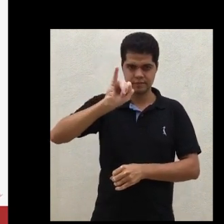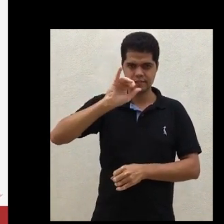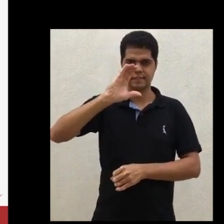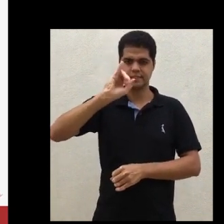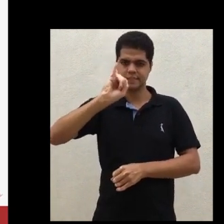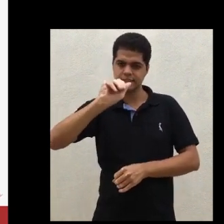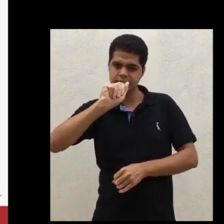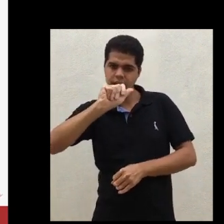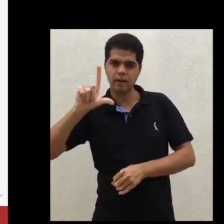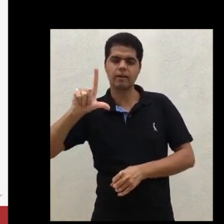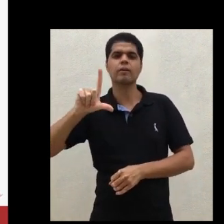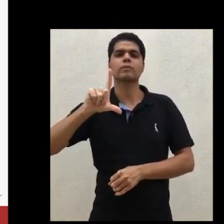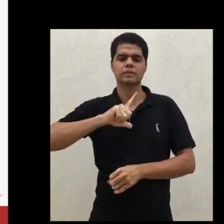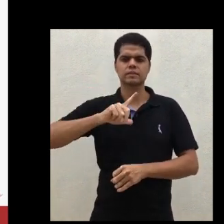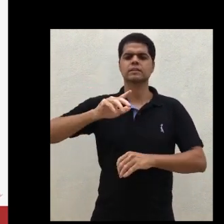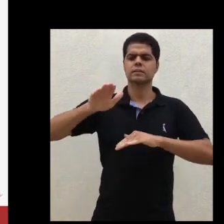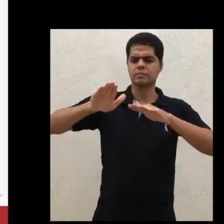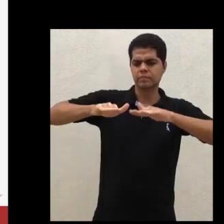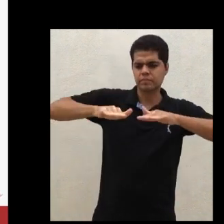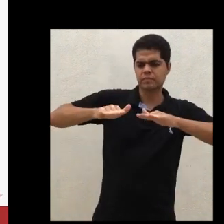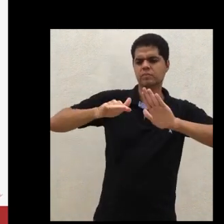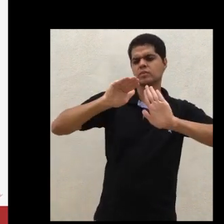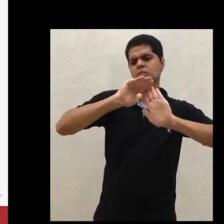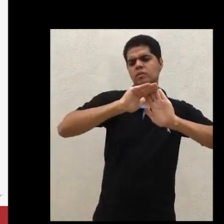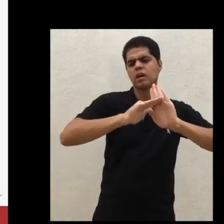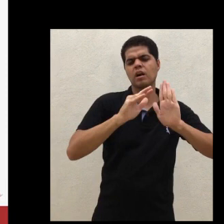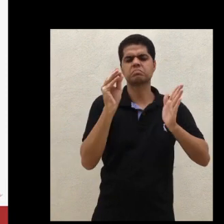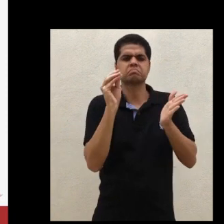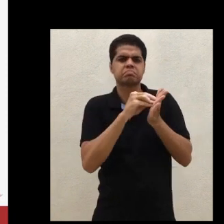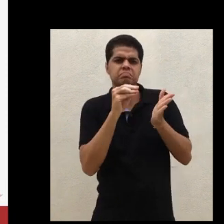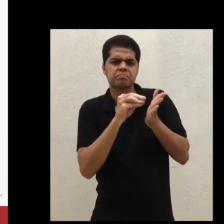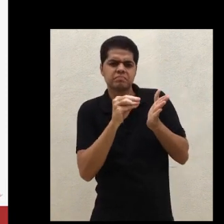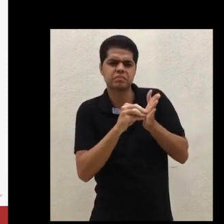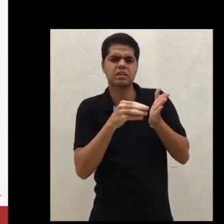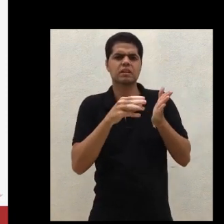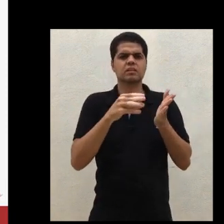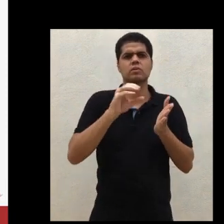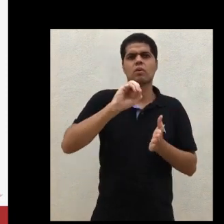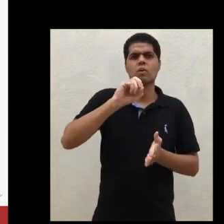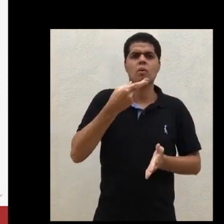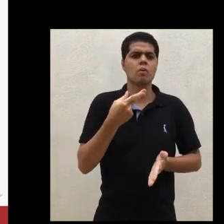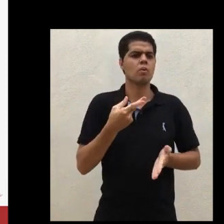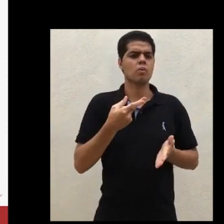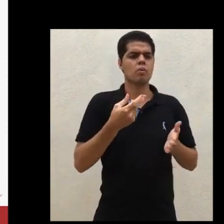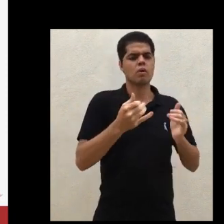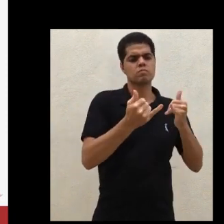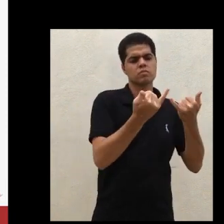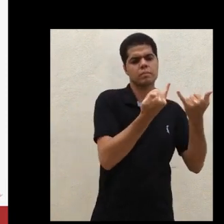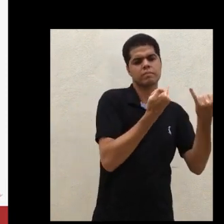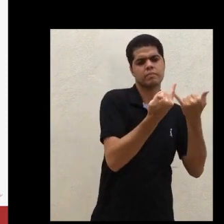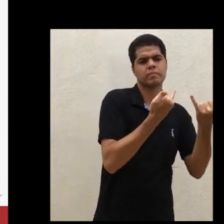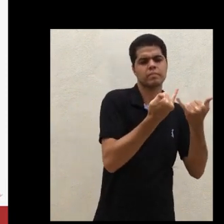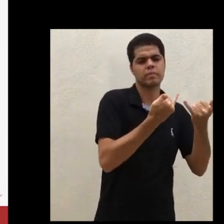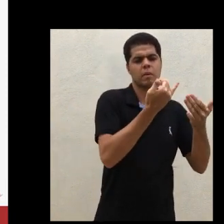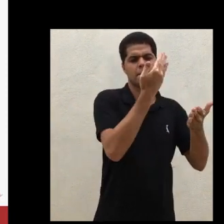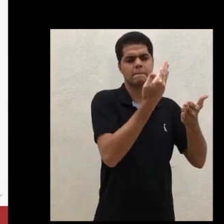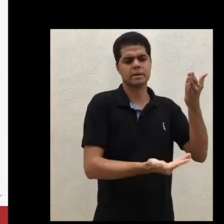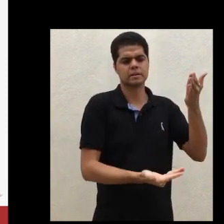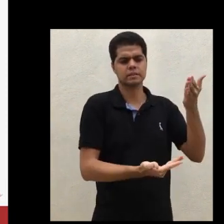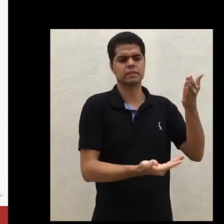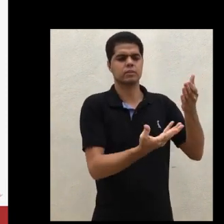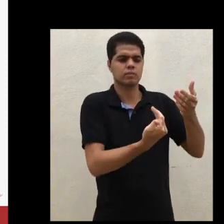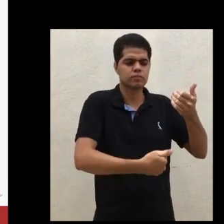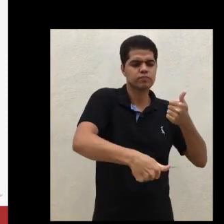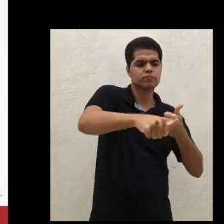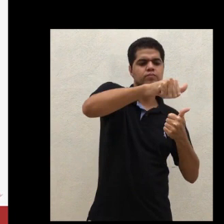né, para quando você vai filtrar dados, para quando você vai trabalhar com dados incompletos. Eu quero recuperar uma informação, eu tenho uma